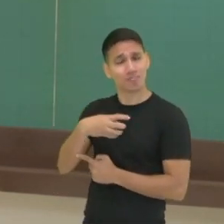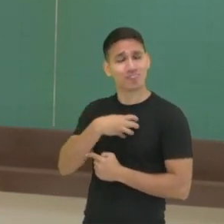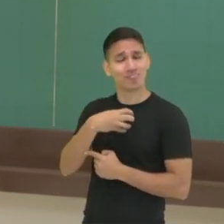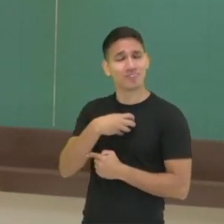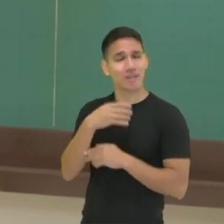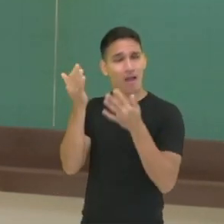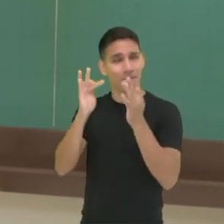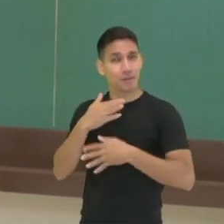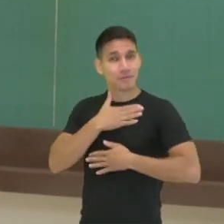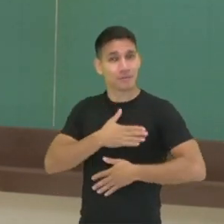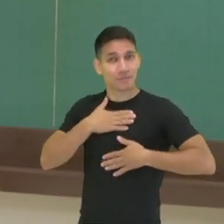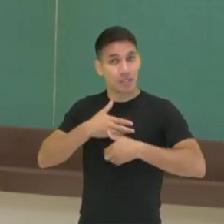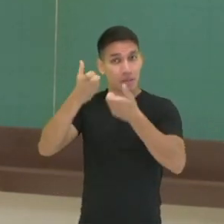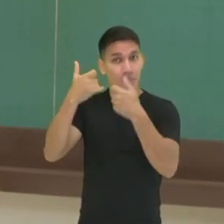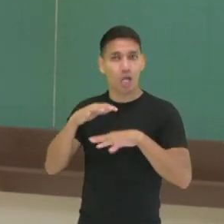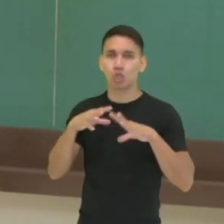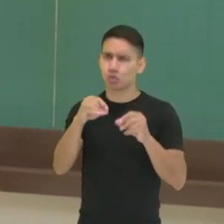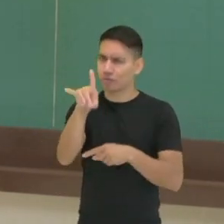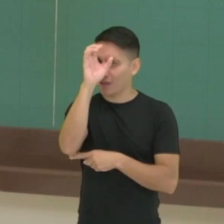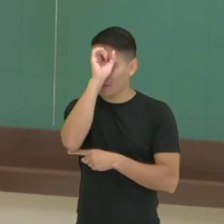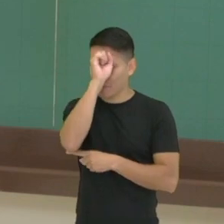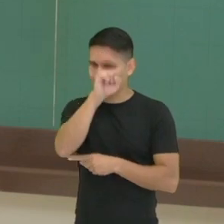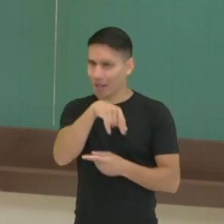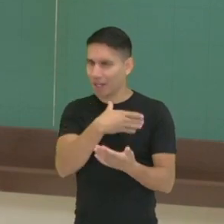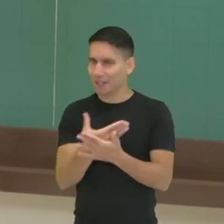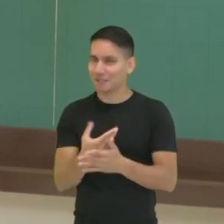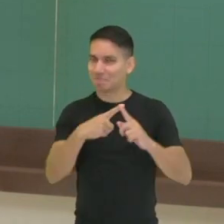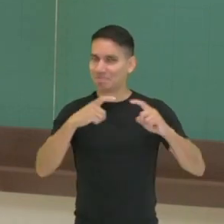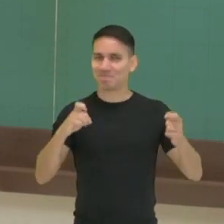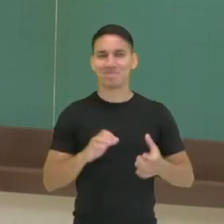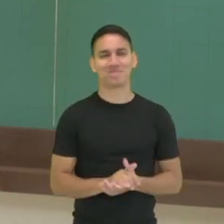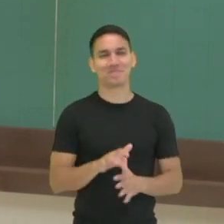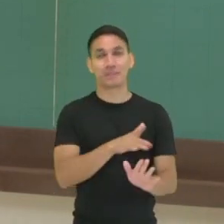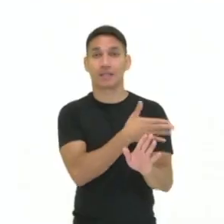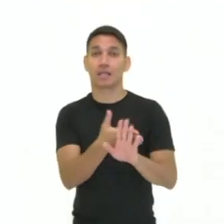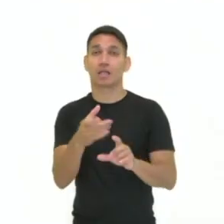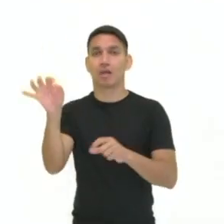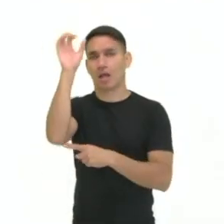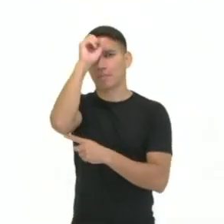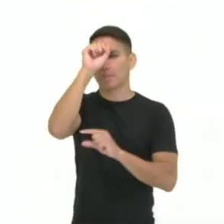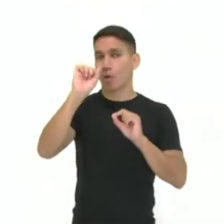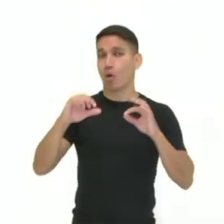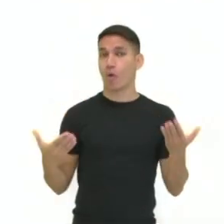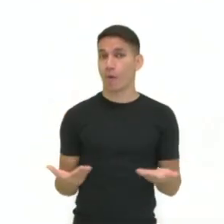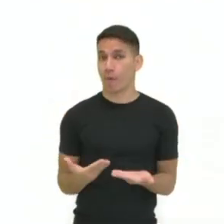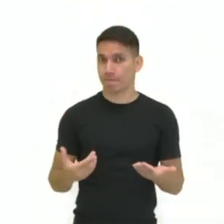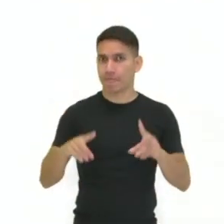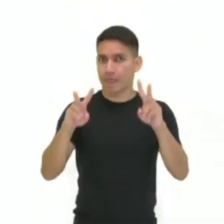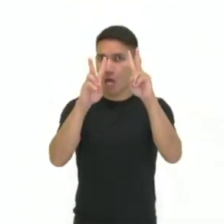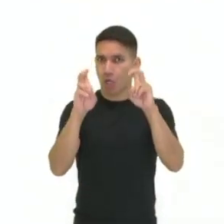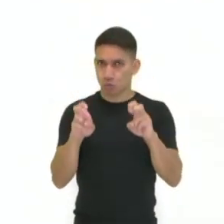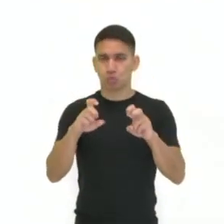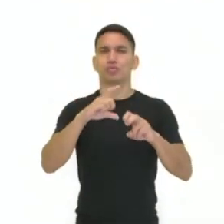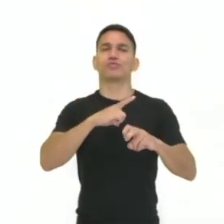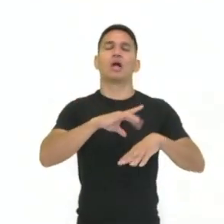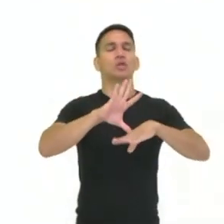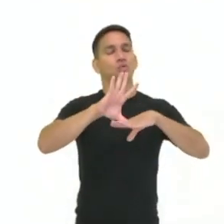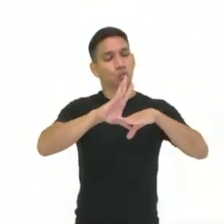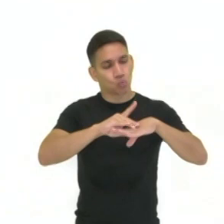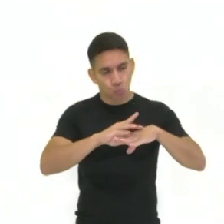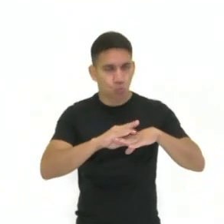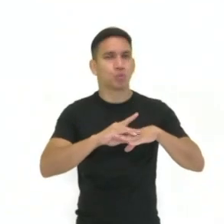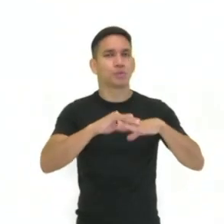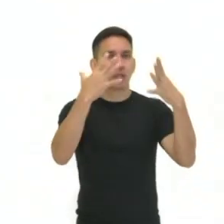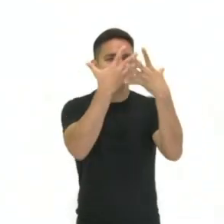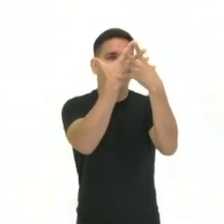conte tudo o que você está aprendendo na aula de ciências. E o que nós vimos na aula? Sobre a doença de Alzheimer,